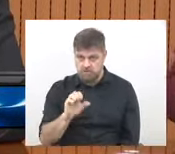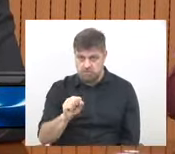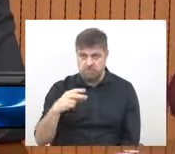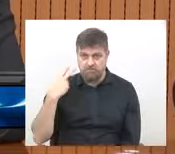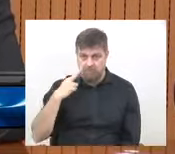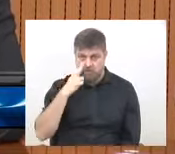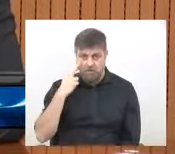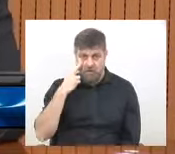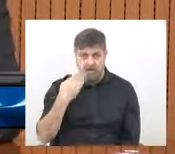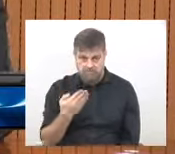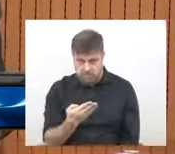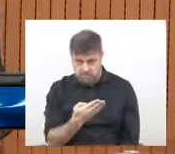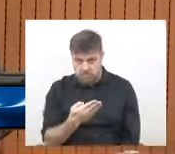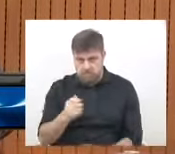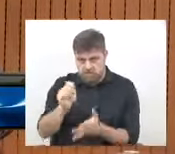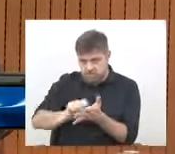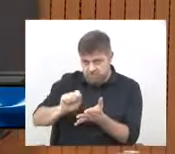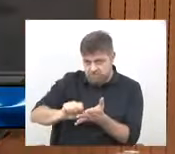257/2018, processo